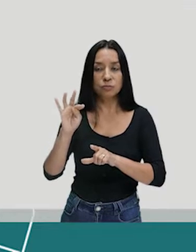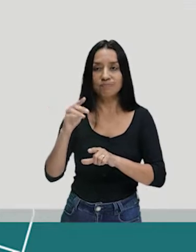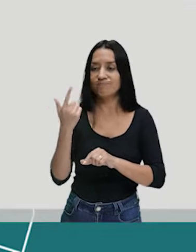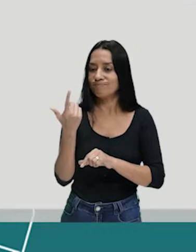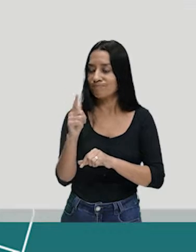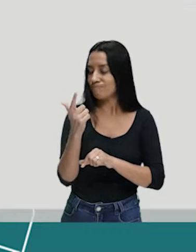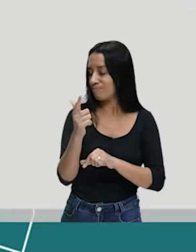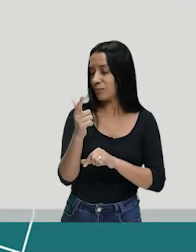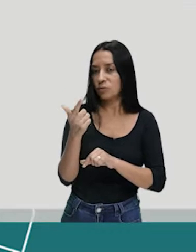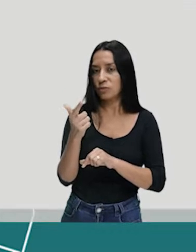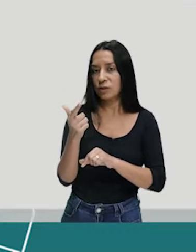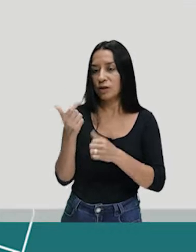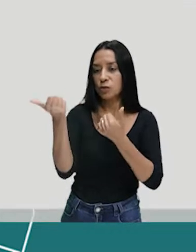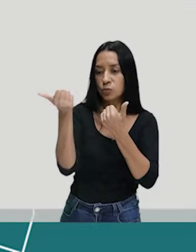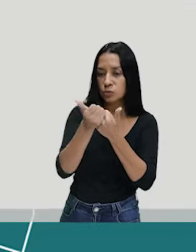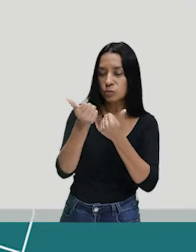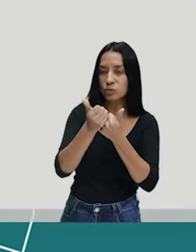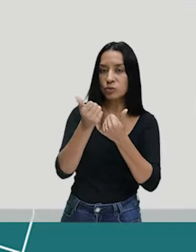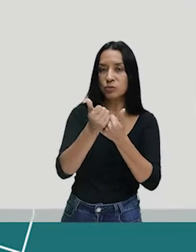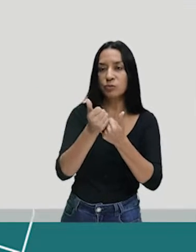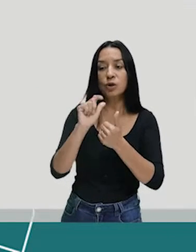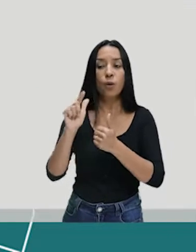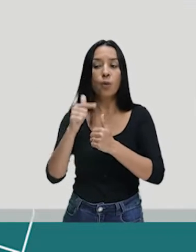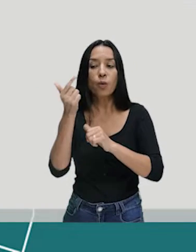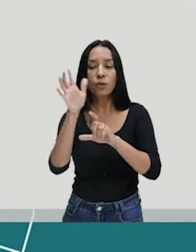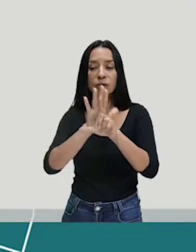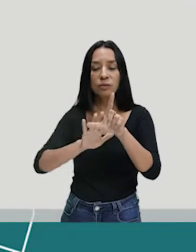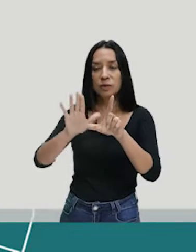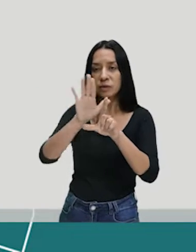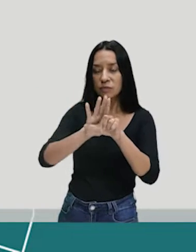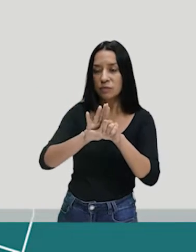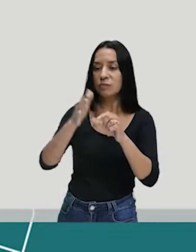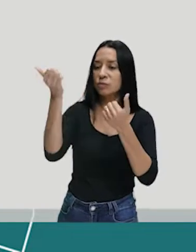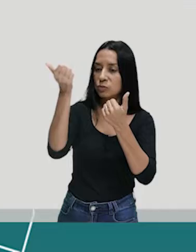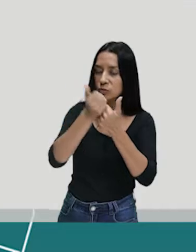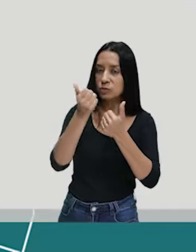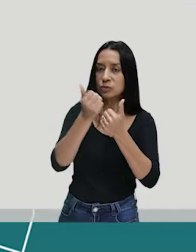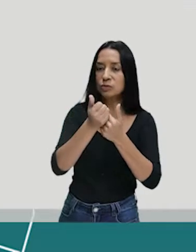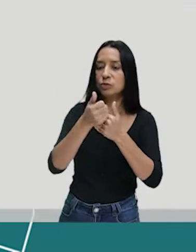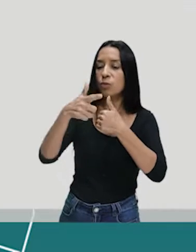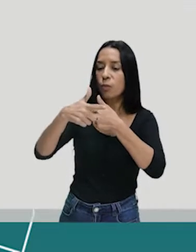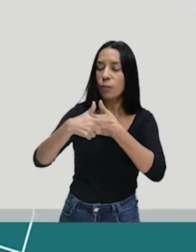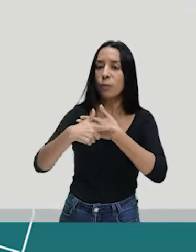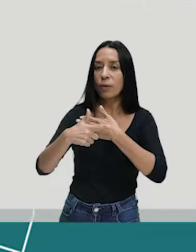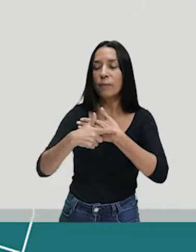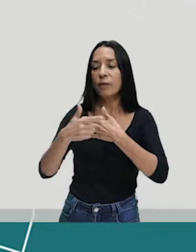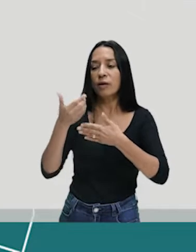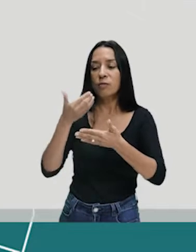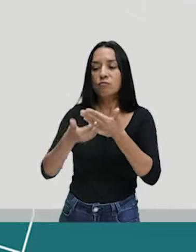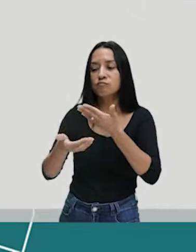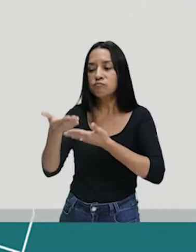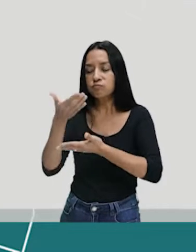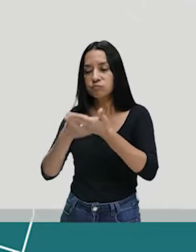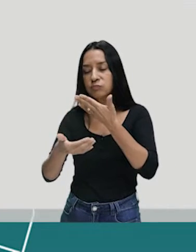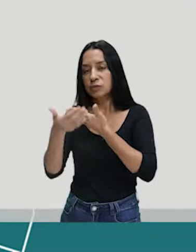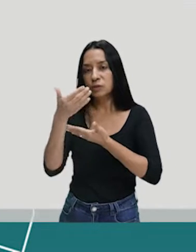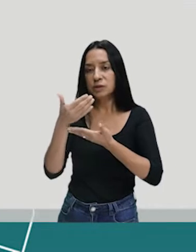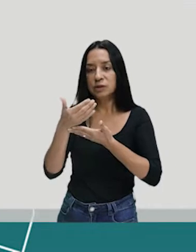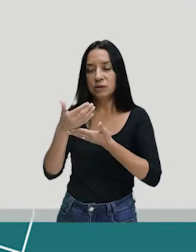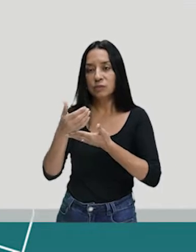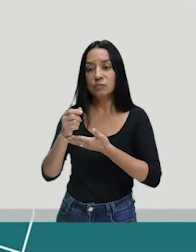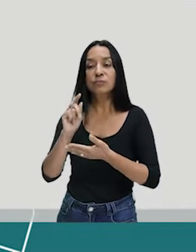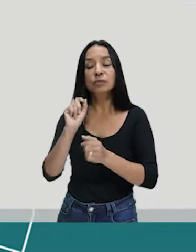assumindo esse papel de interação social e etc tá então isso também acontece as pessoas e adaptando